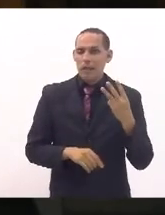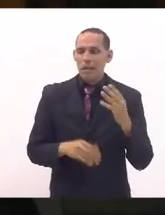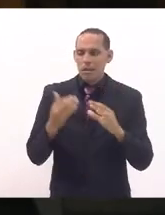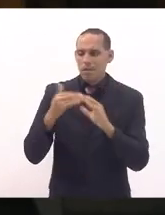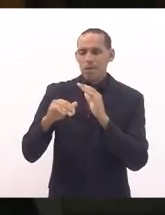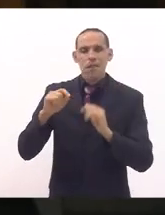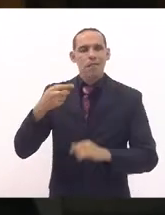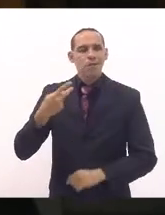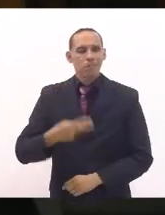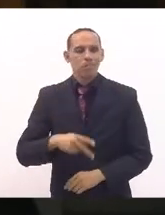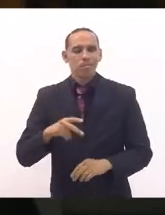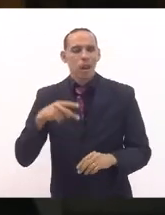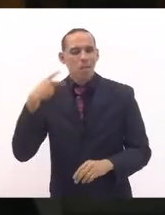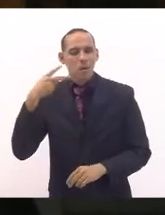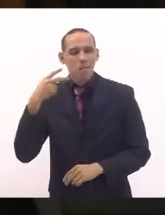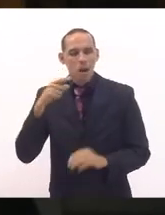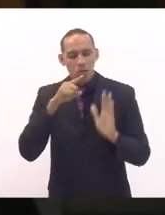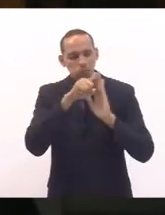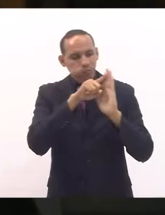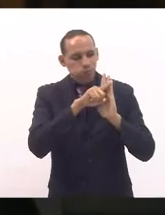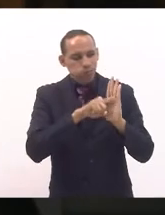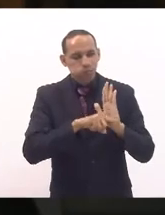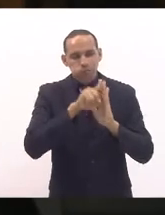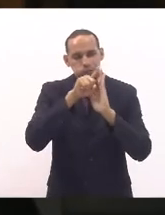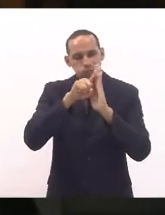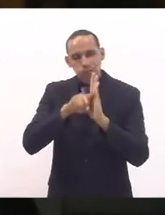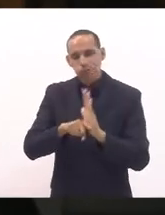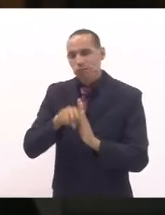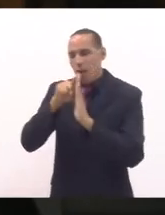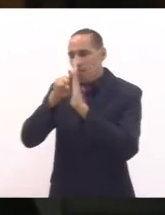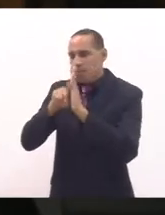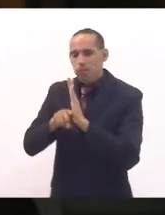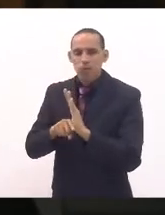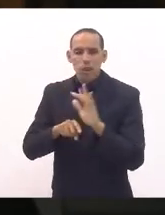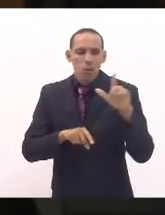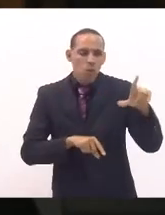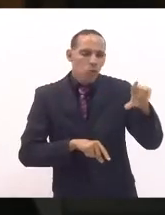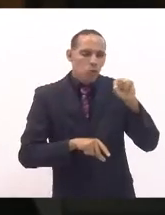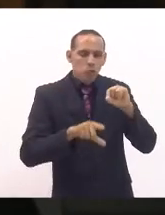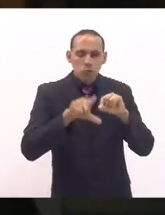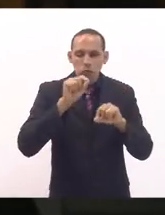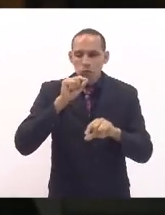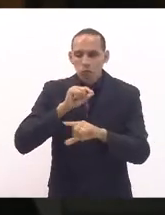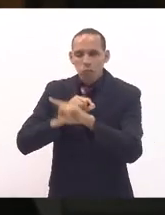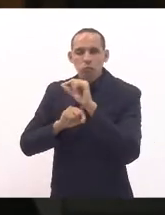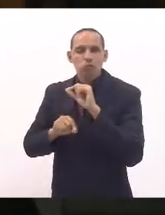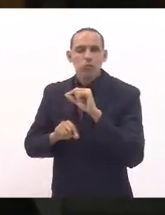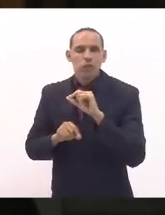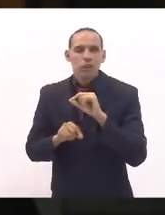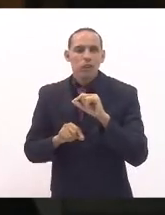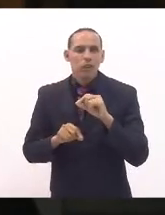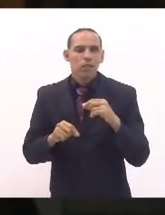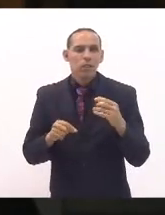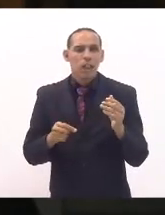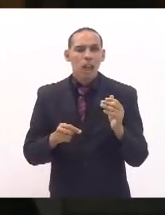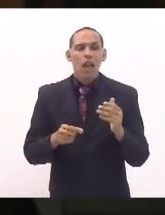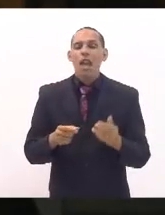para o parlamento sabatiná-los e escolher. Não haveria o quem